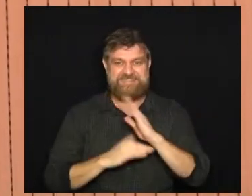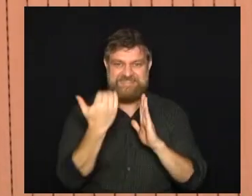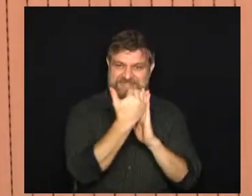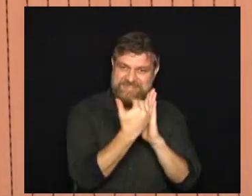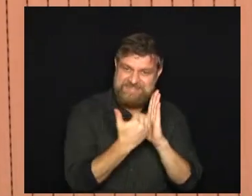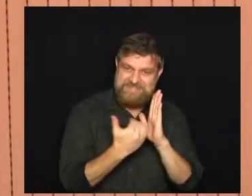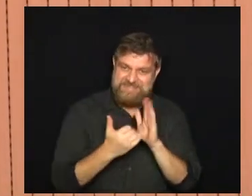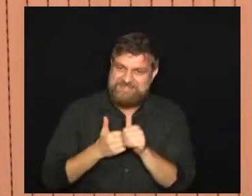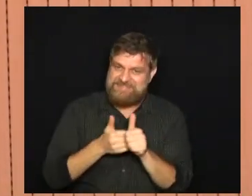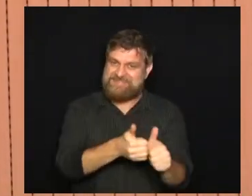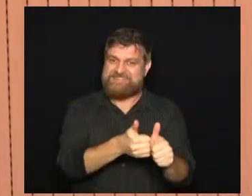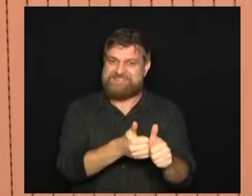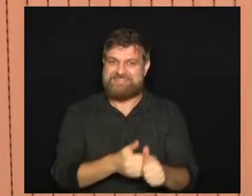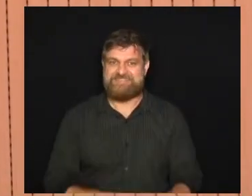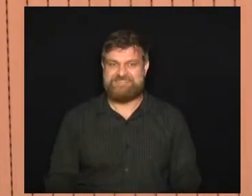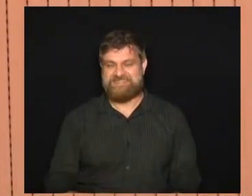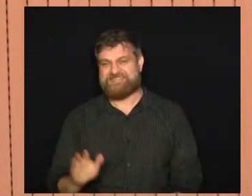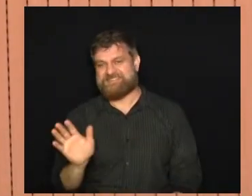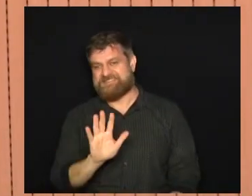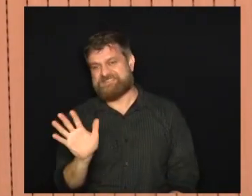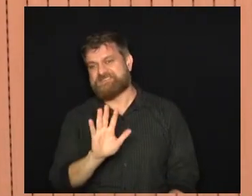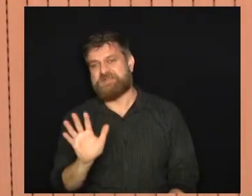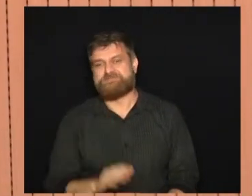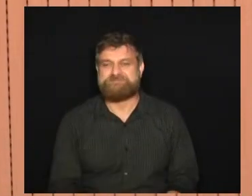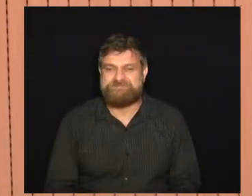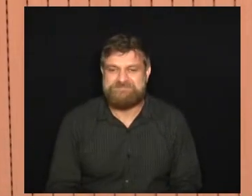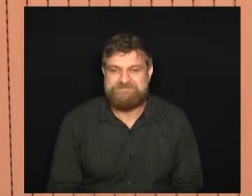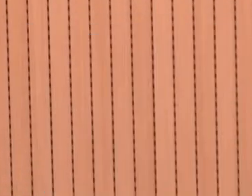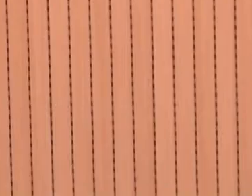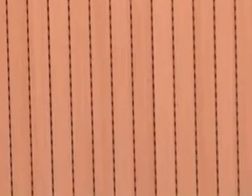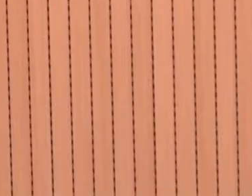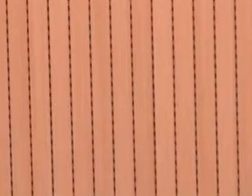nossa programação. Até nosso próximo encontro.